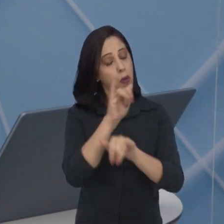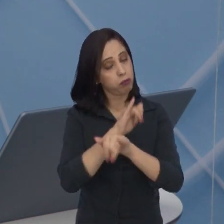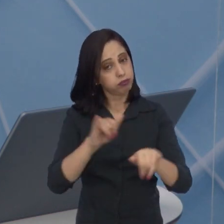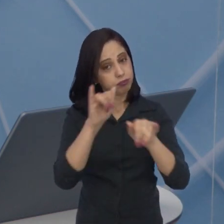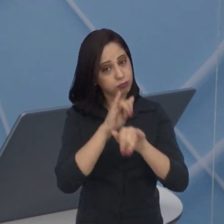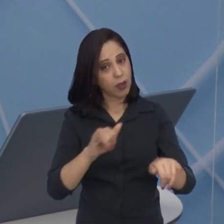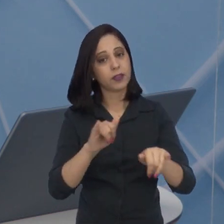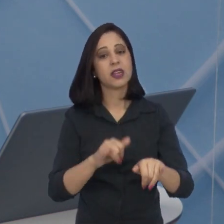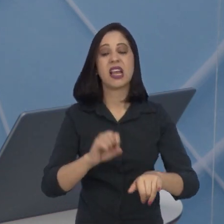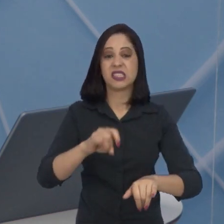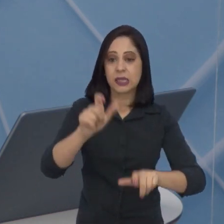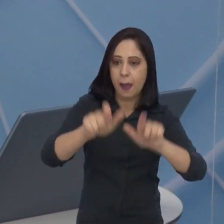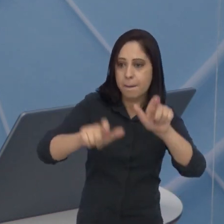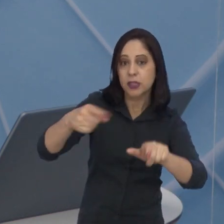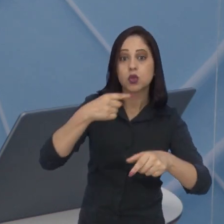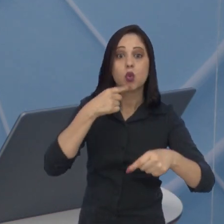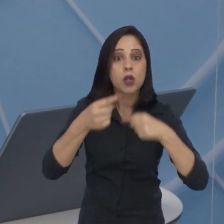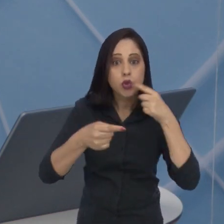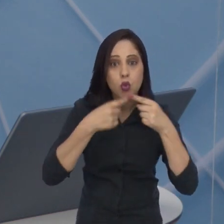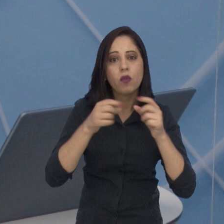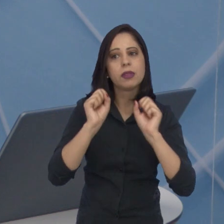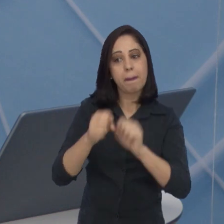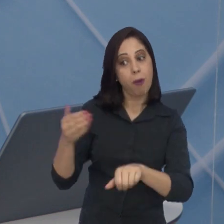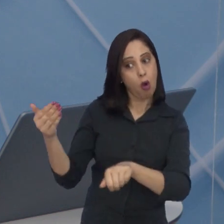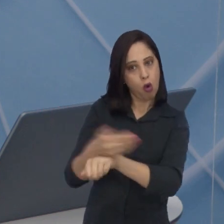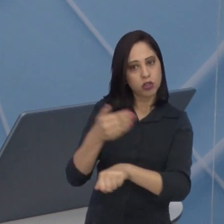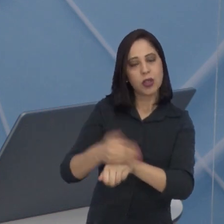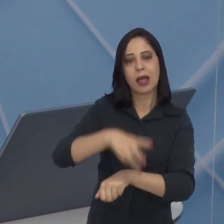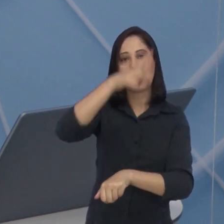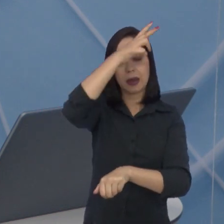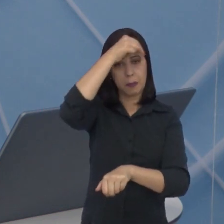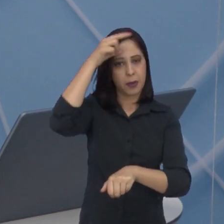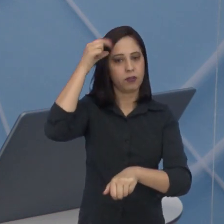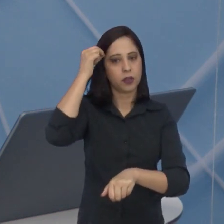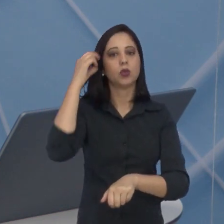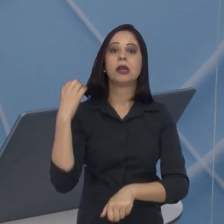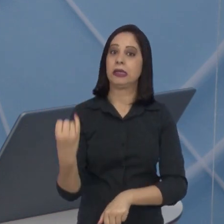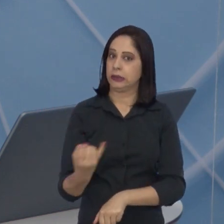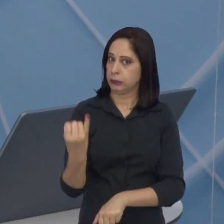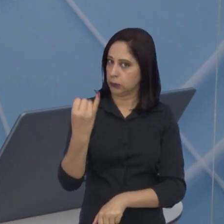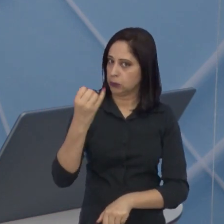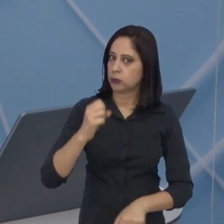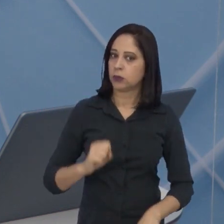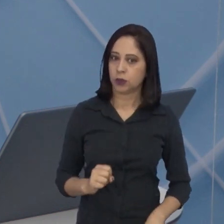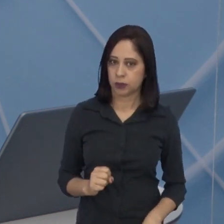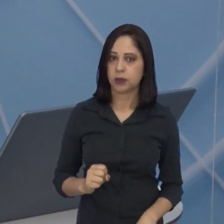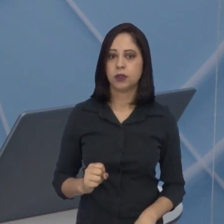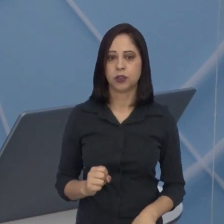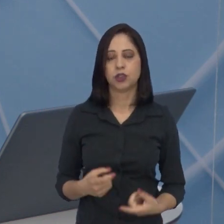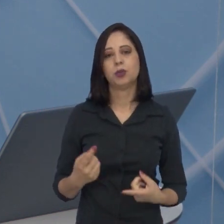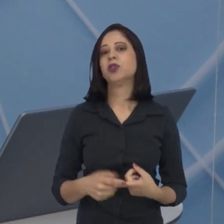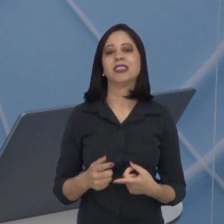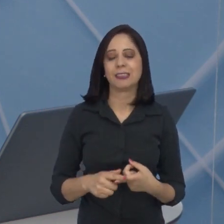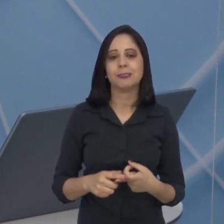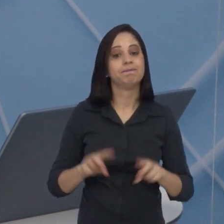dúvida, procurar o 3º andar do Paço Municipal é muito importante, né? A gente está falando de uma situação